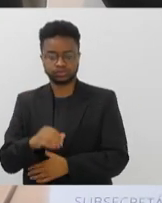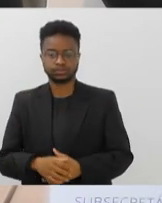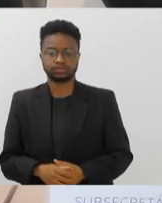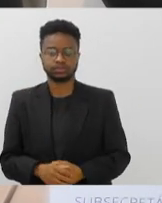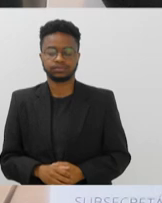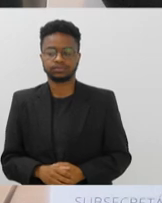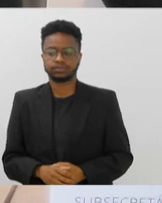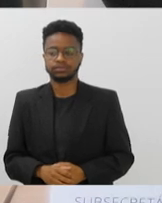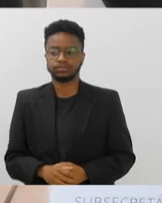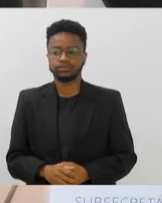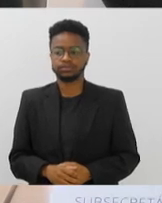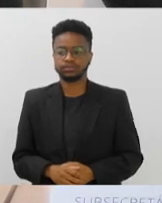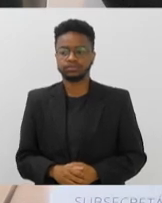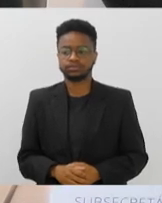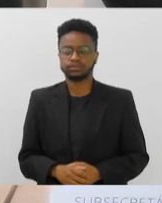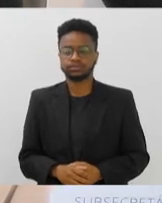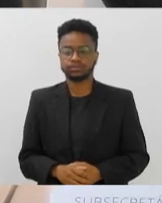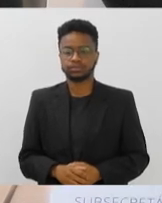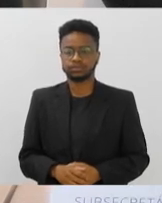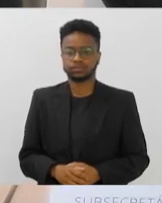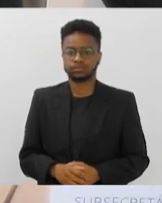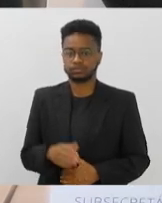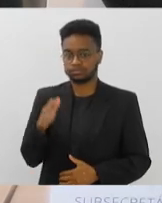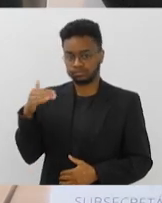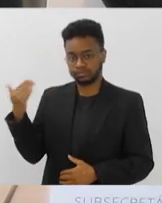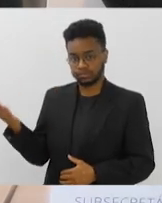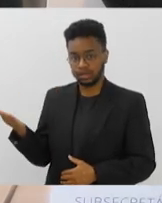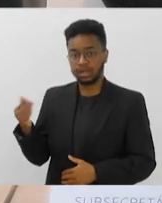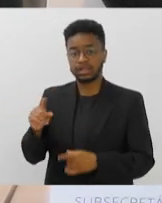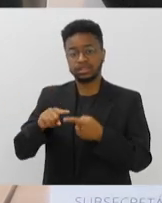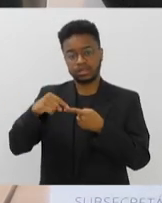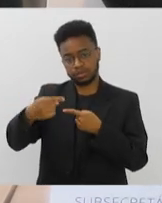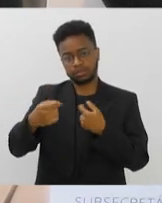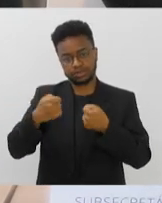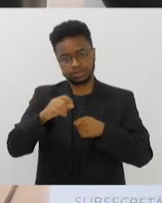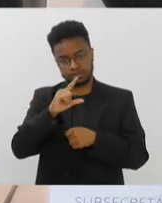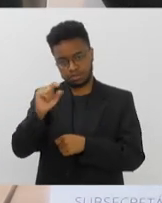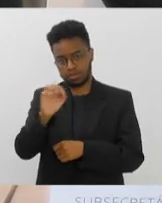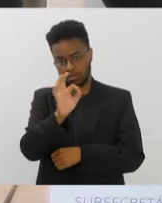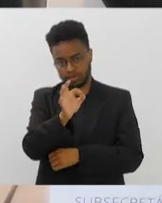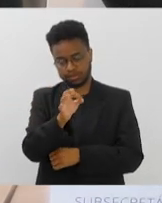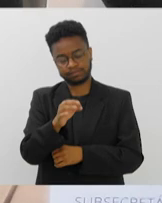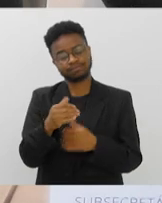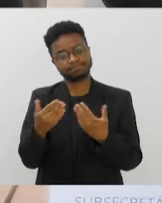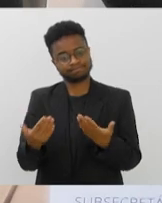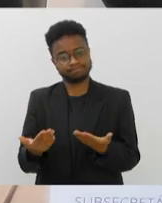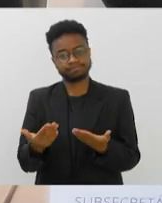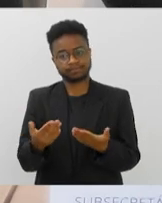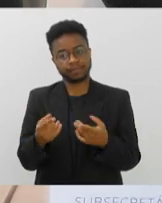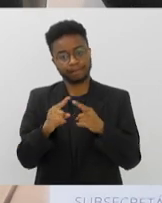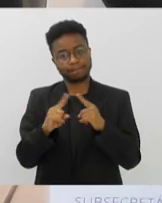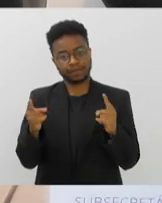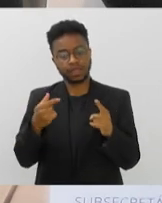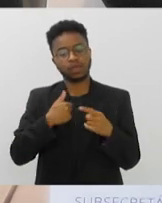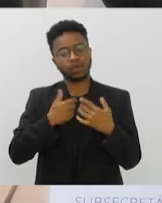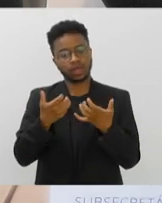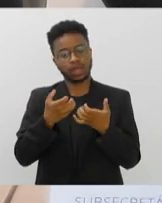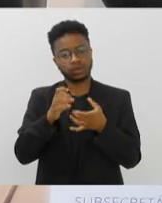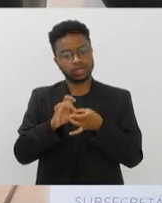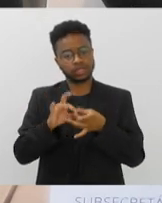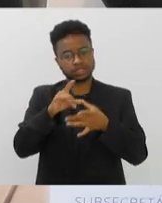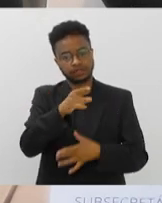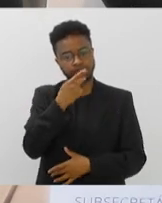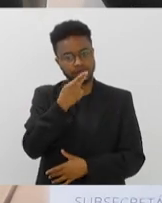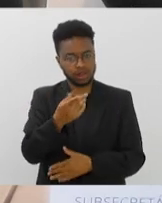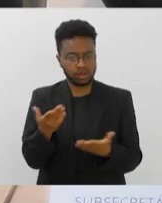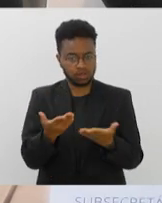aqui da minha direita e daqui a pouquinho o Dr Sérgio vai precisar se ausentar né mas quero já conceder a fala ao Dr